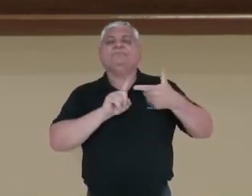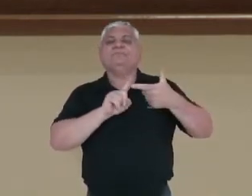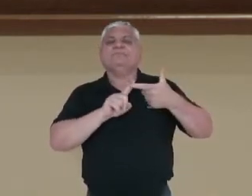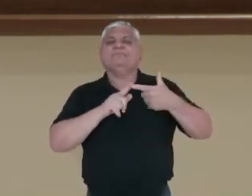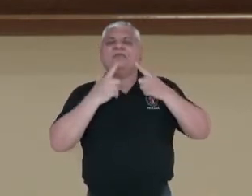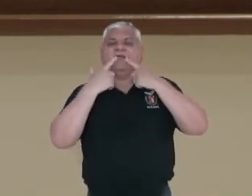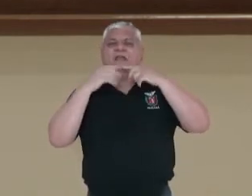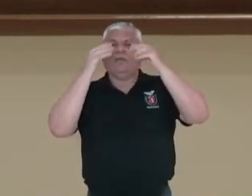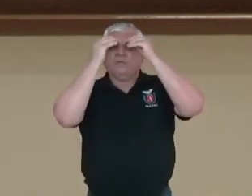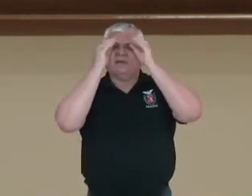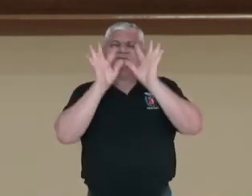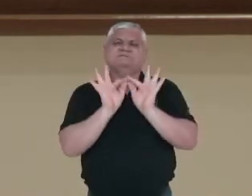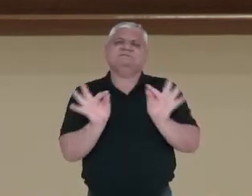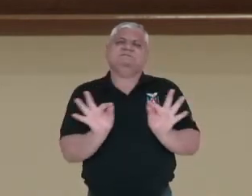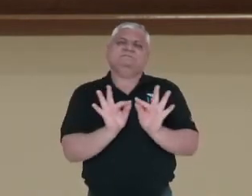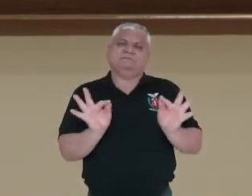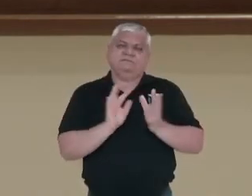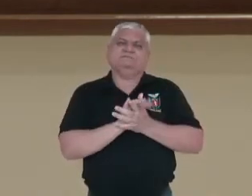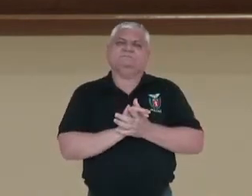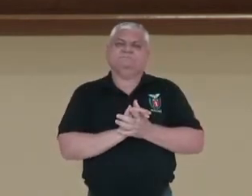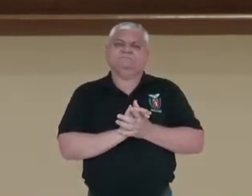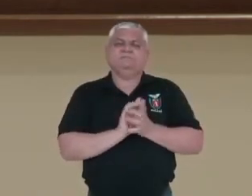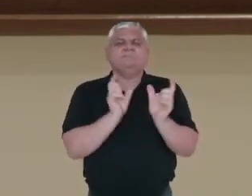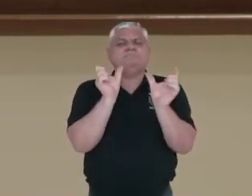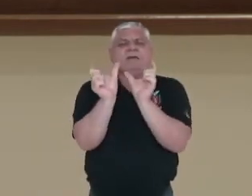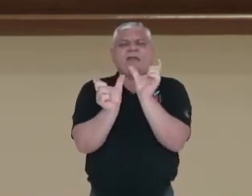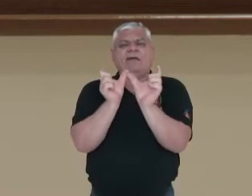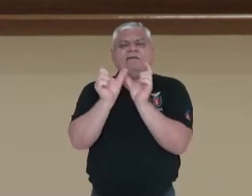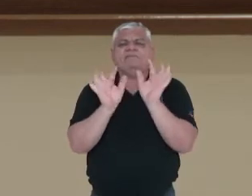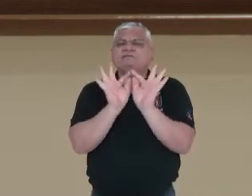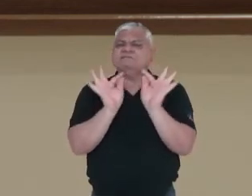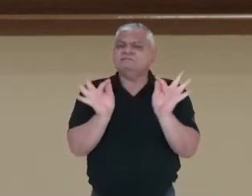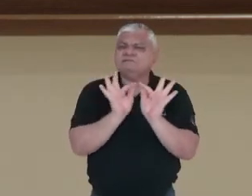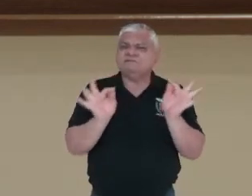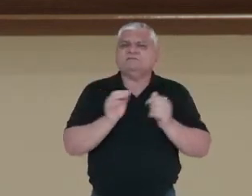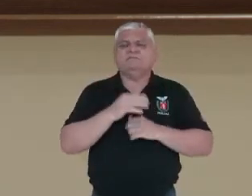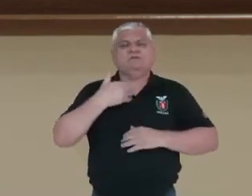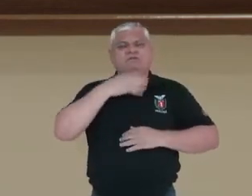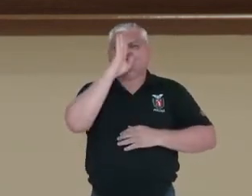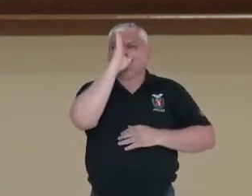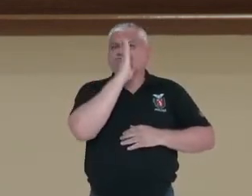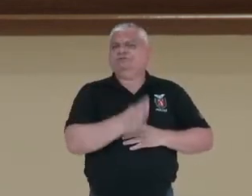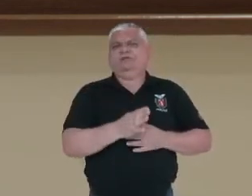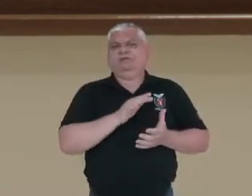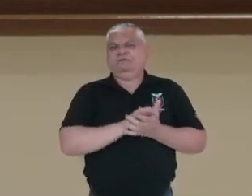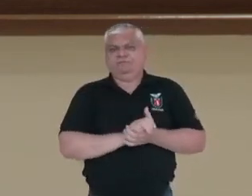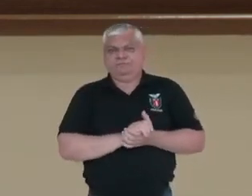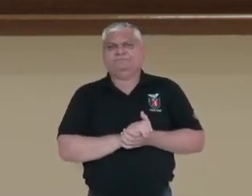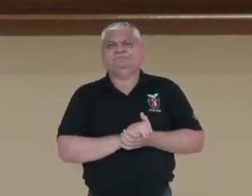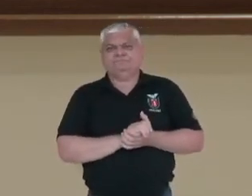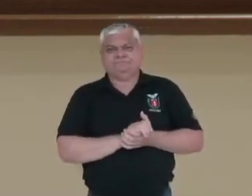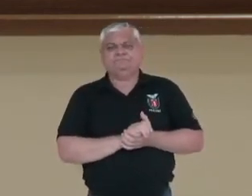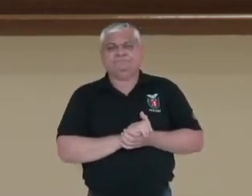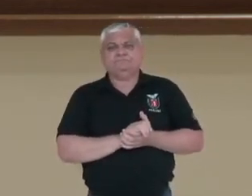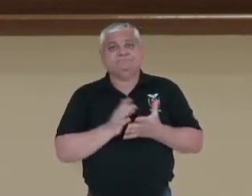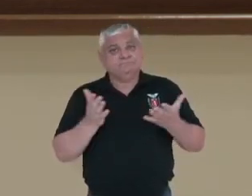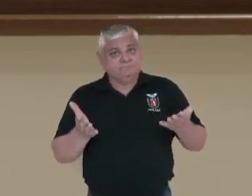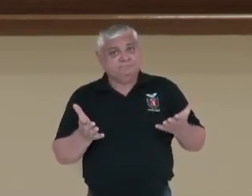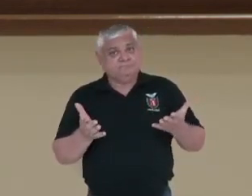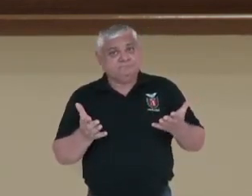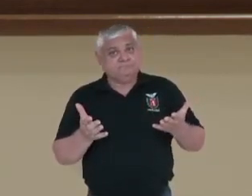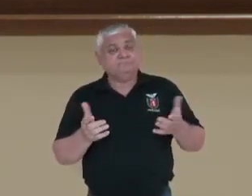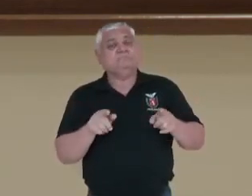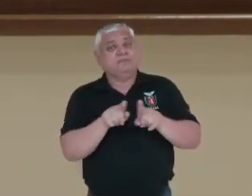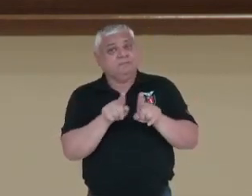e objetiva. Então eu vou fazer uma maneira simples, chegar direto ao ponto, que é o que eu quero fazer. E uma coisa